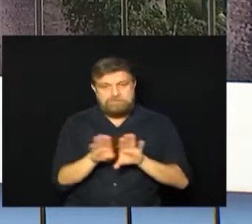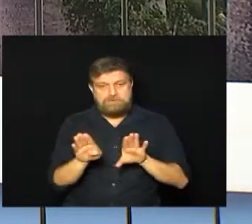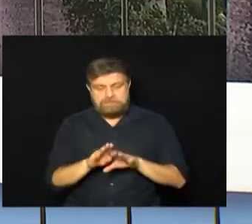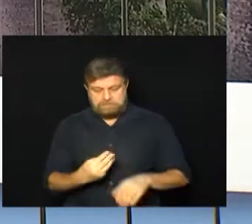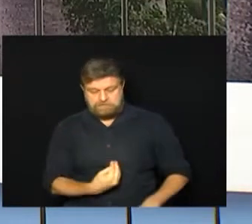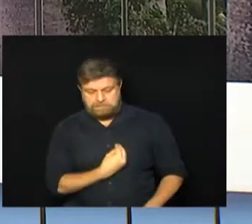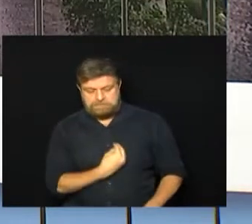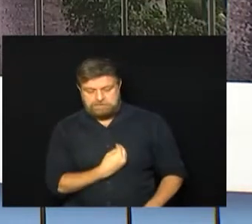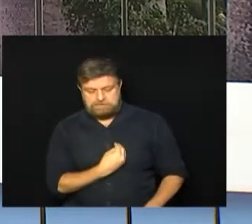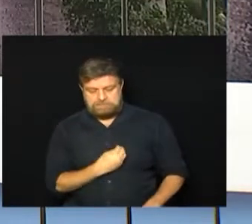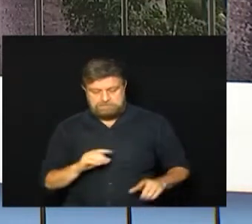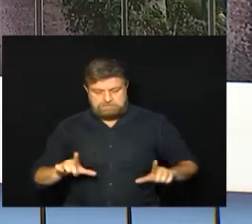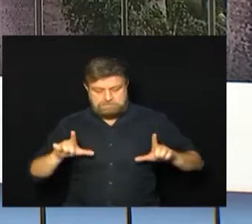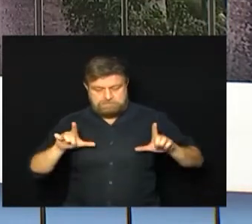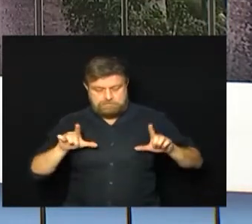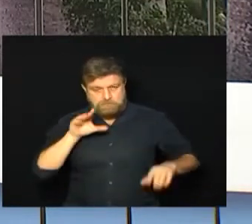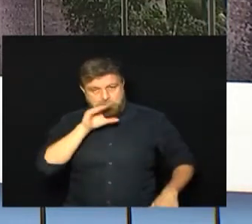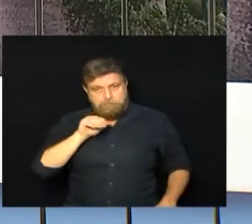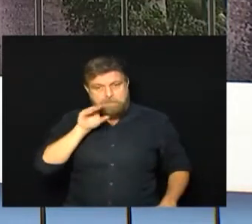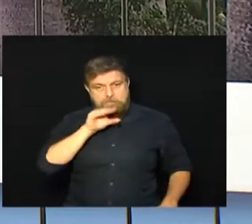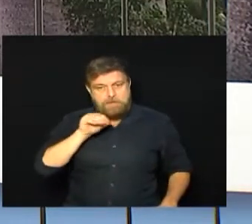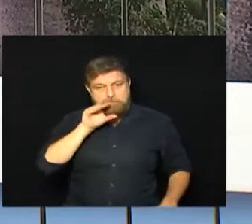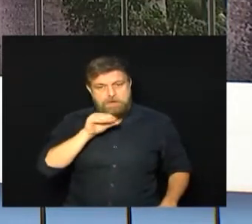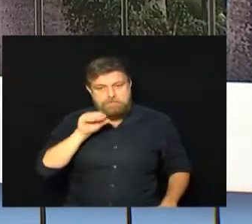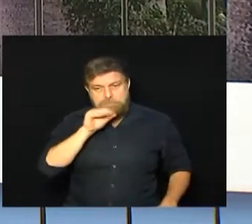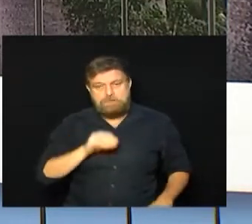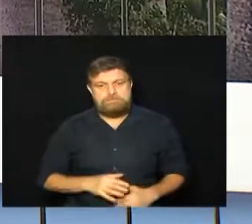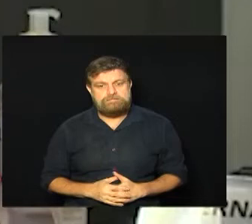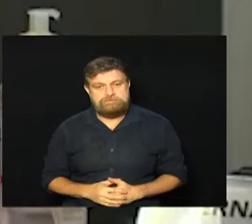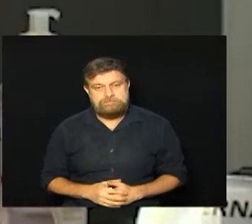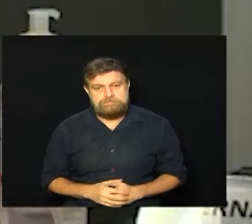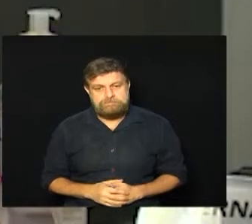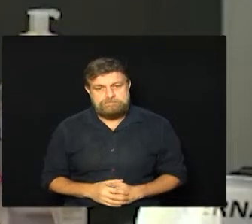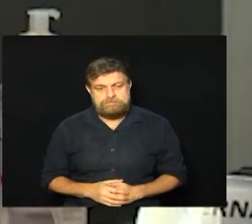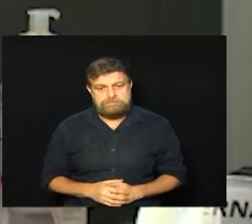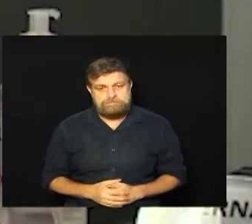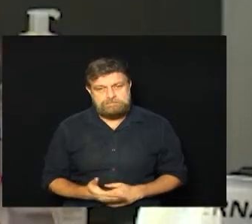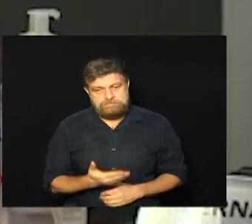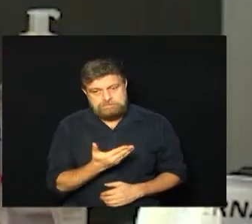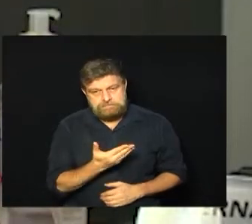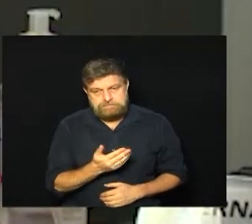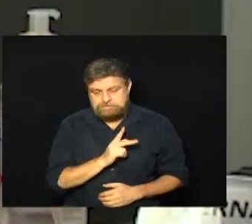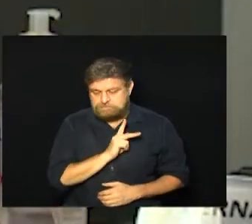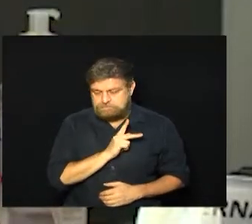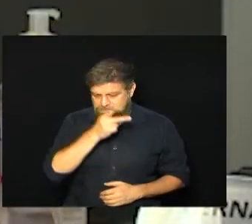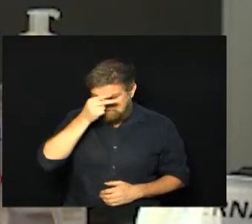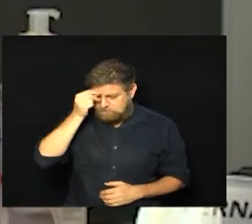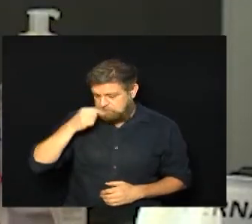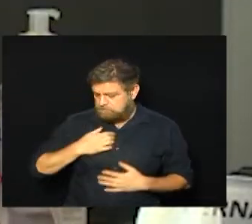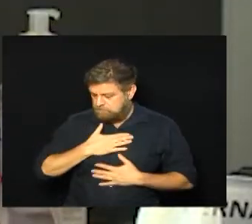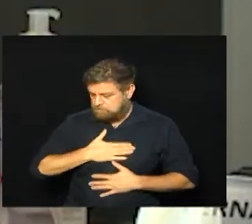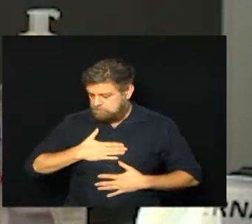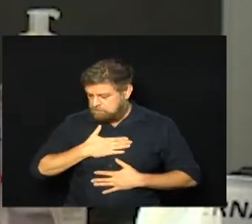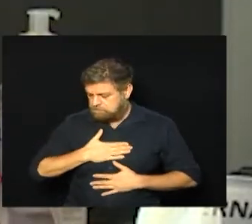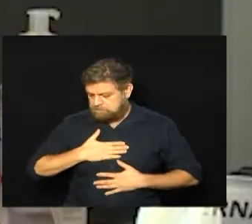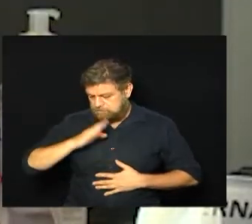participou deste lançamento e ele comentou a iniciativa. Prefeito, eu fico muito satisfeito,